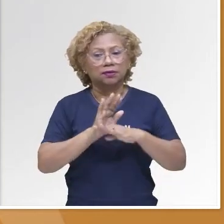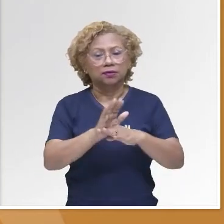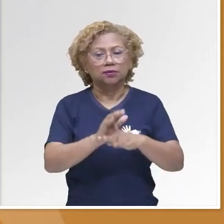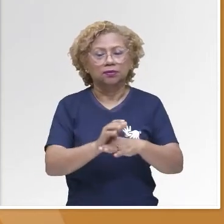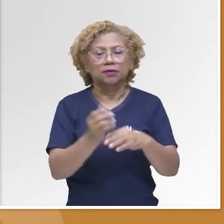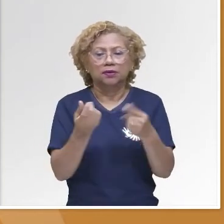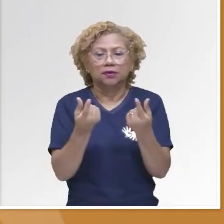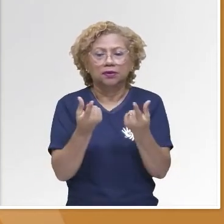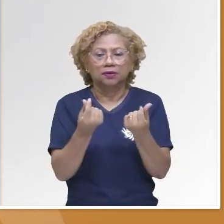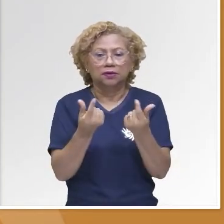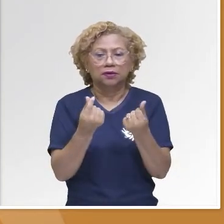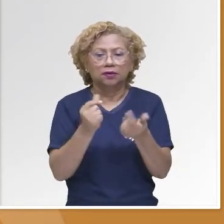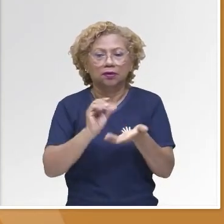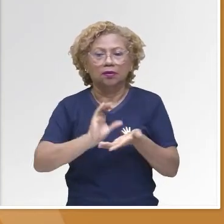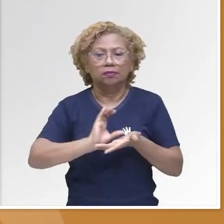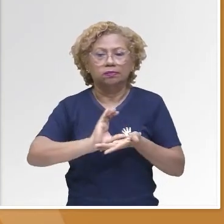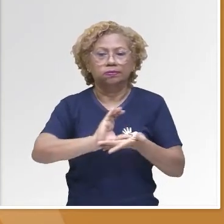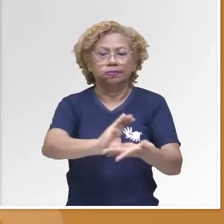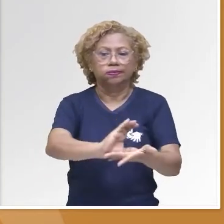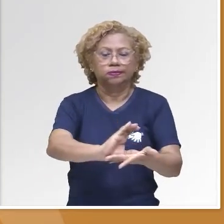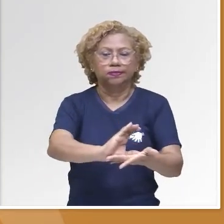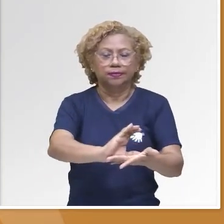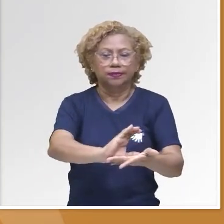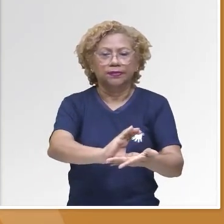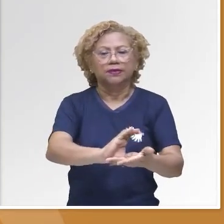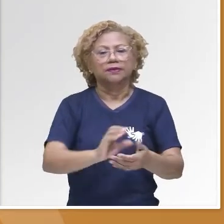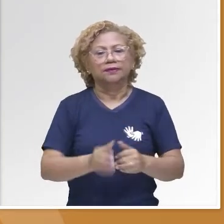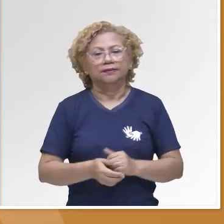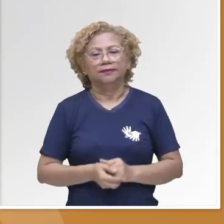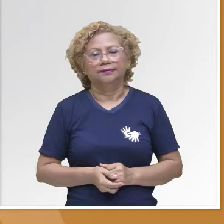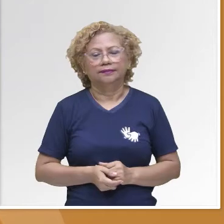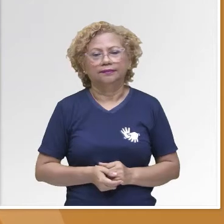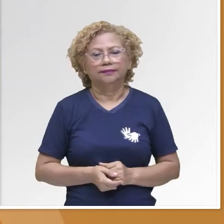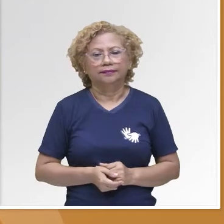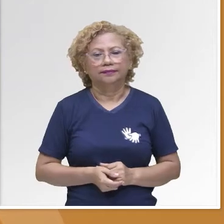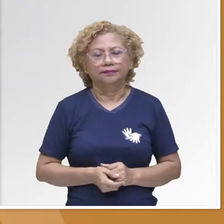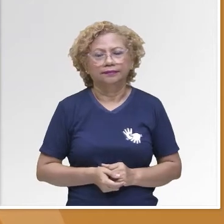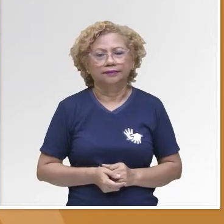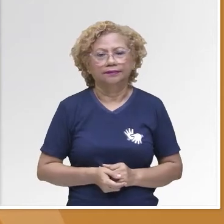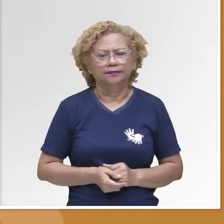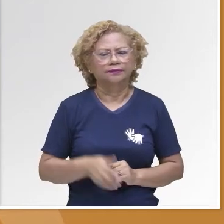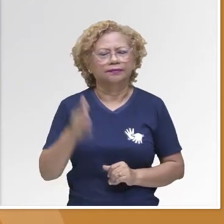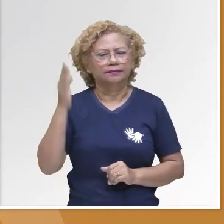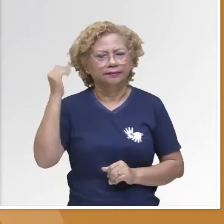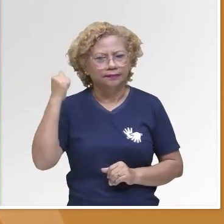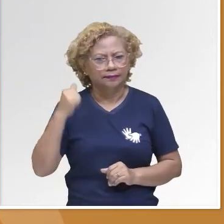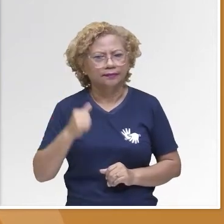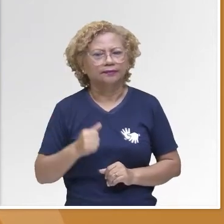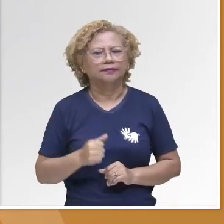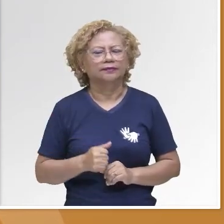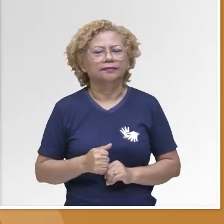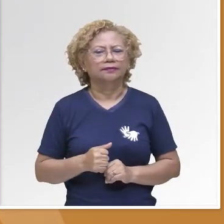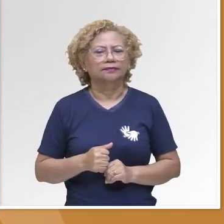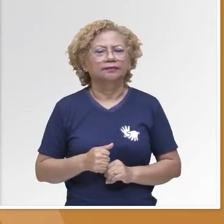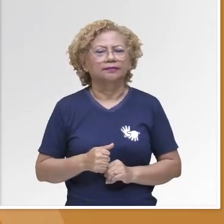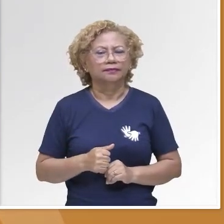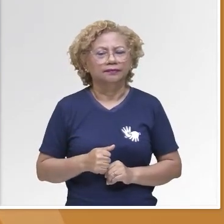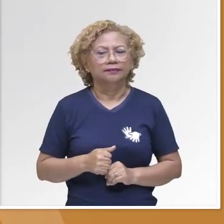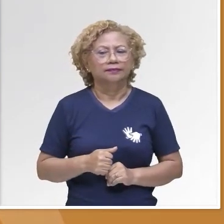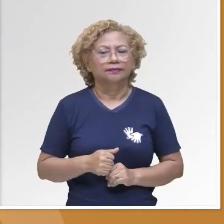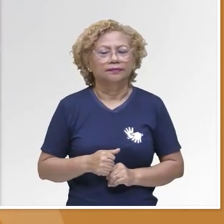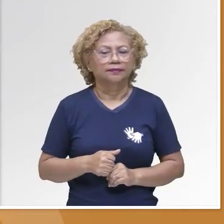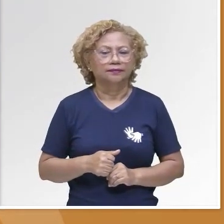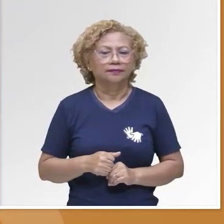feito, né, dos Estados Unidos como grande potência mundial né, era e ainda né,